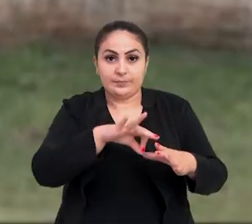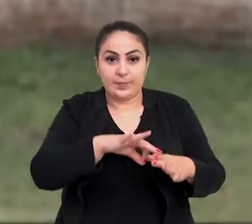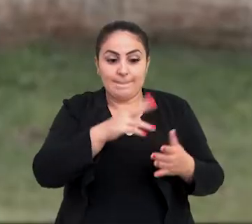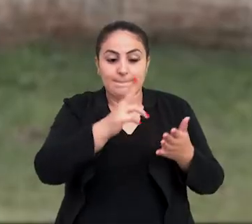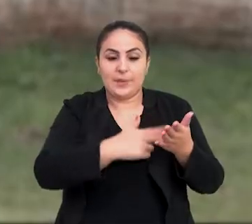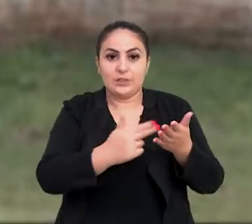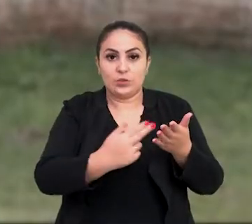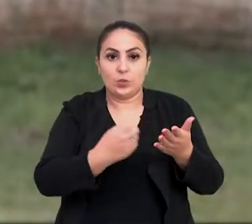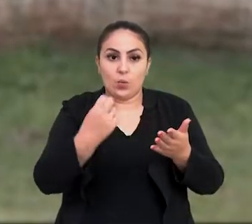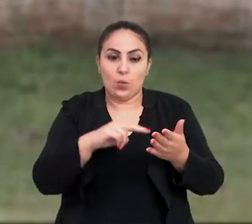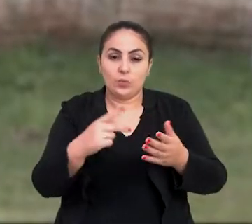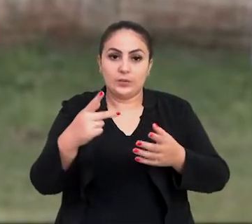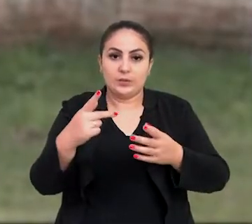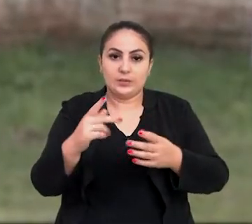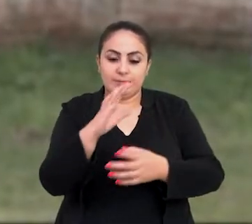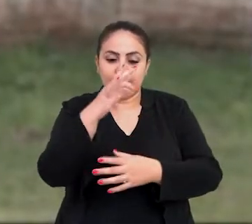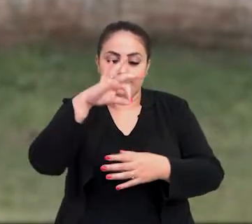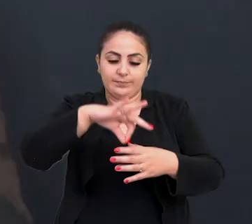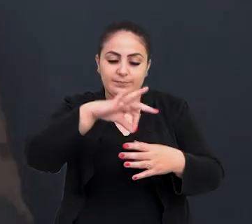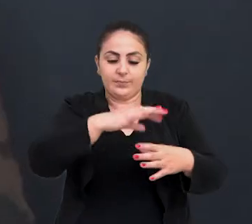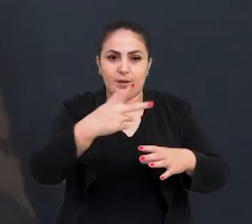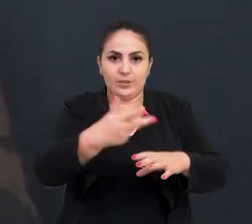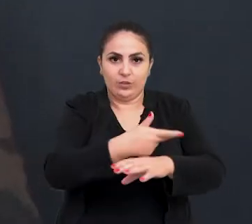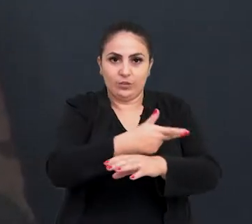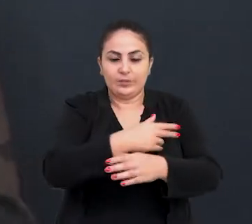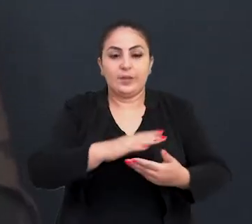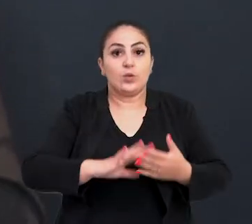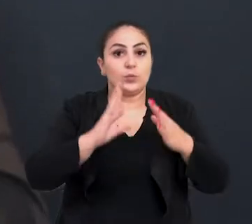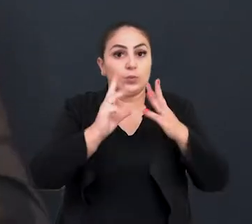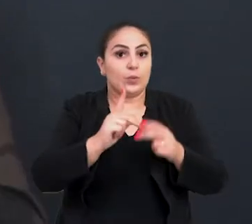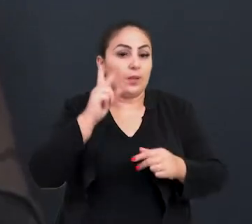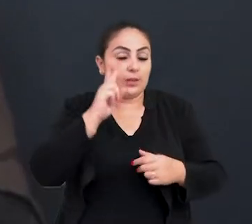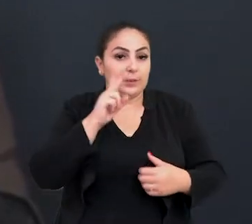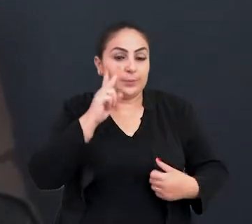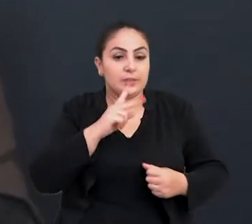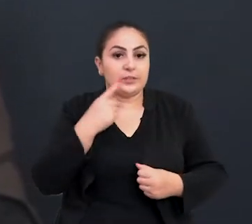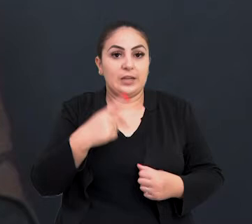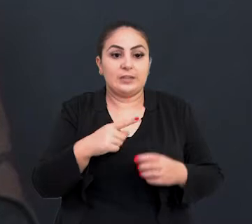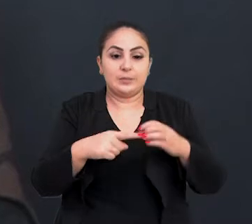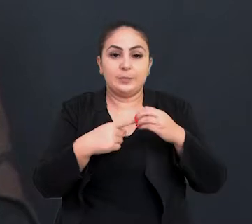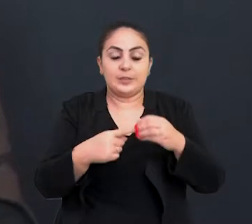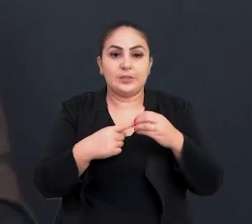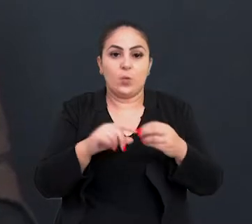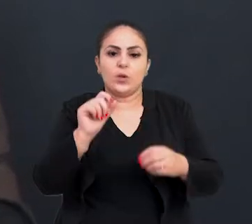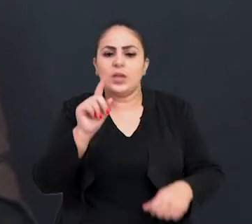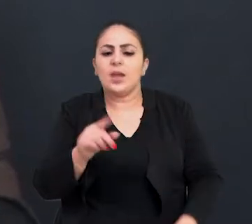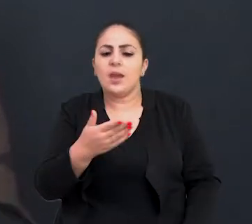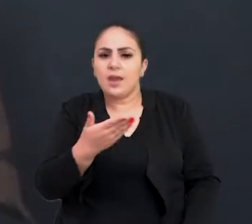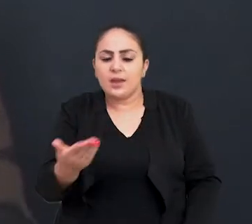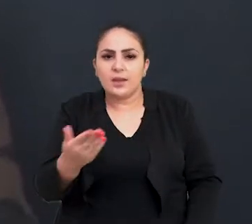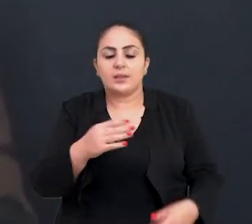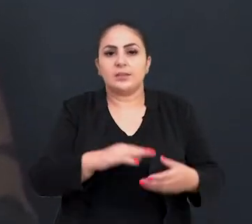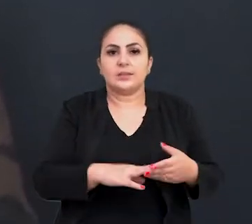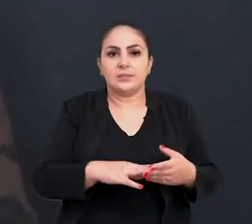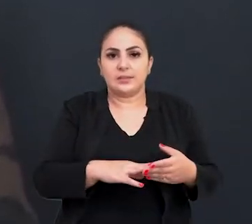na pintura ou na jardinagem. Todas elas resgatando essa essência de quem eles